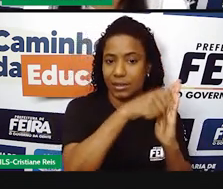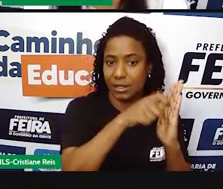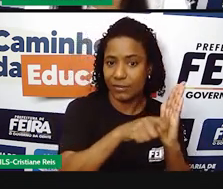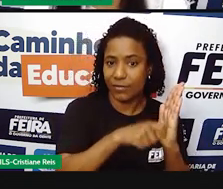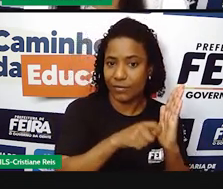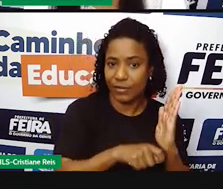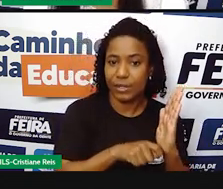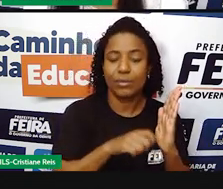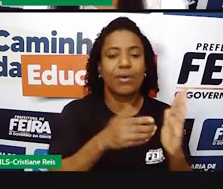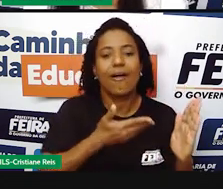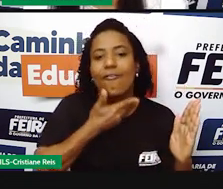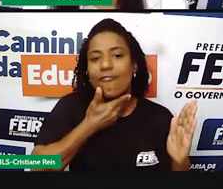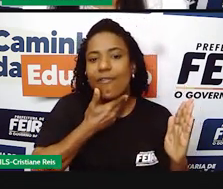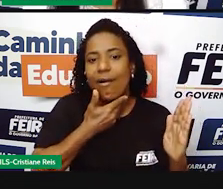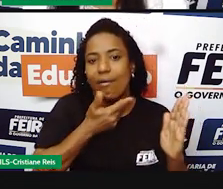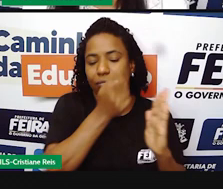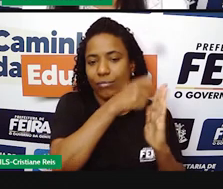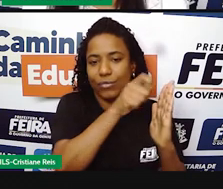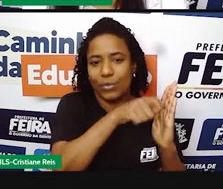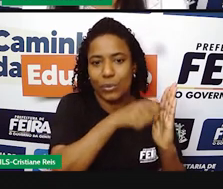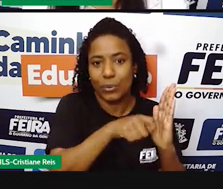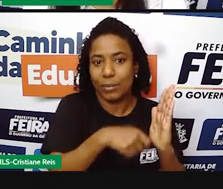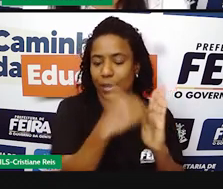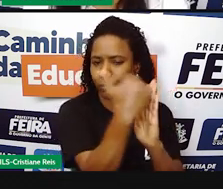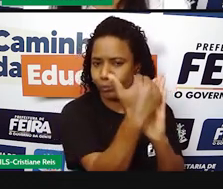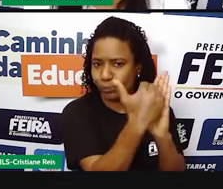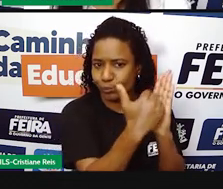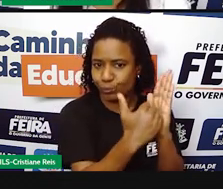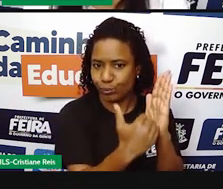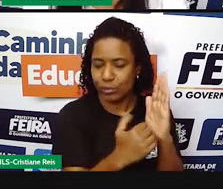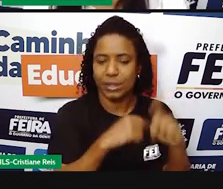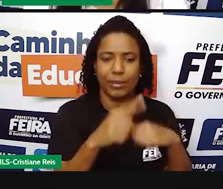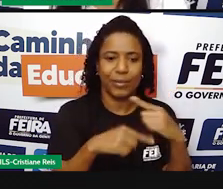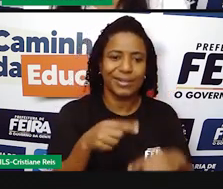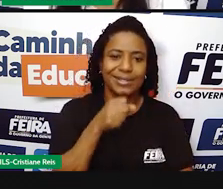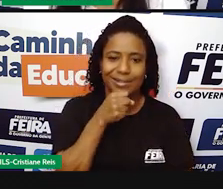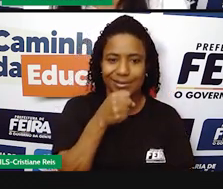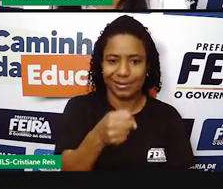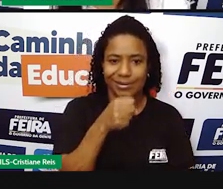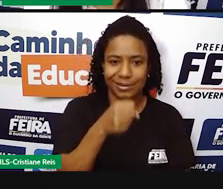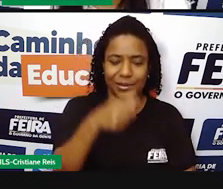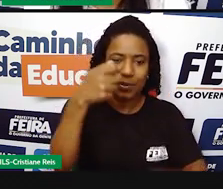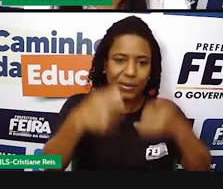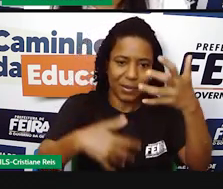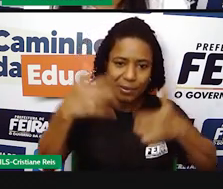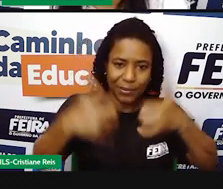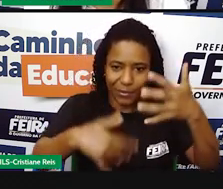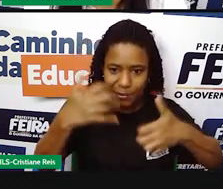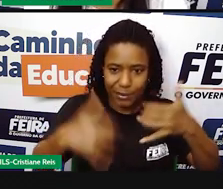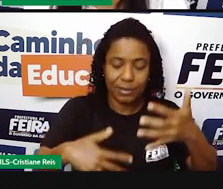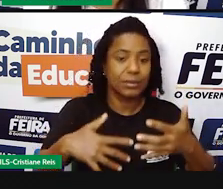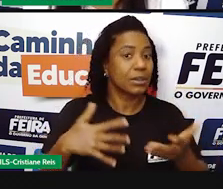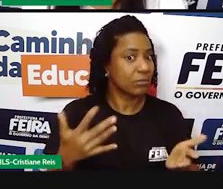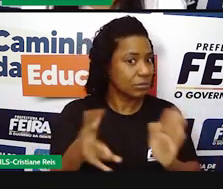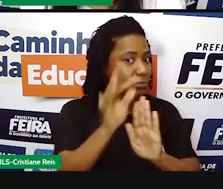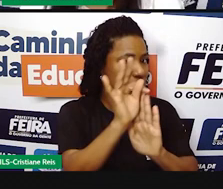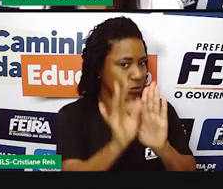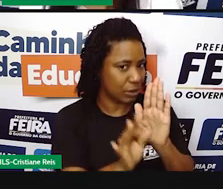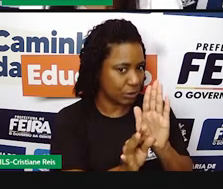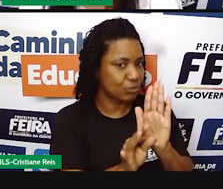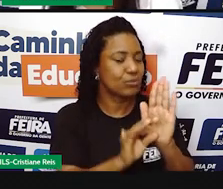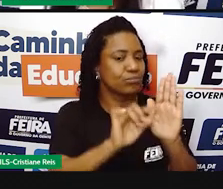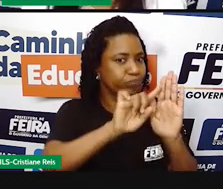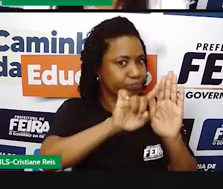para que a leitura fosse feita. Então, a construção do texto e a utilização da pontuação é muito importante